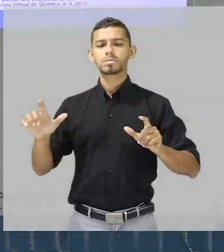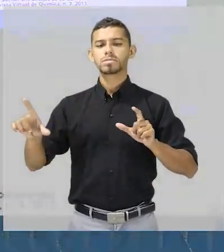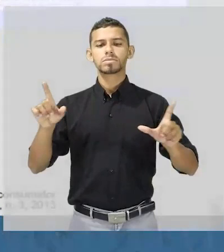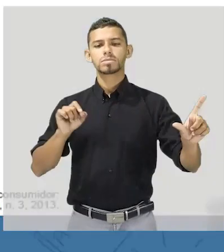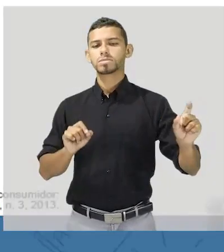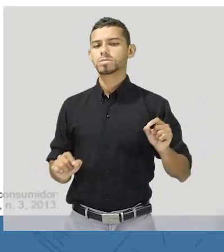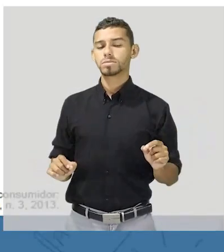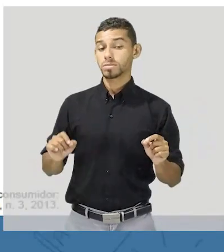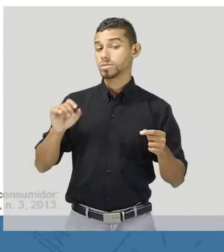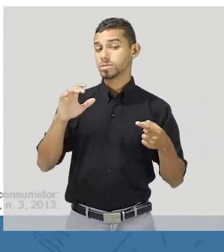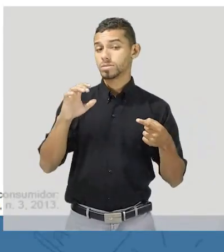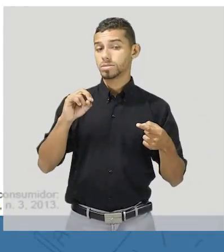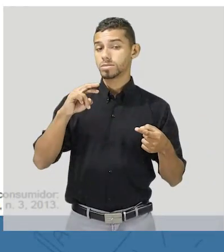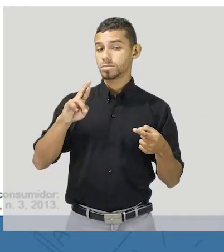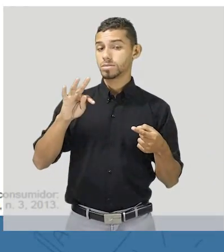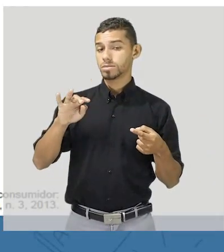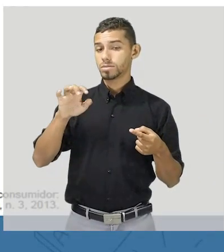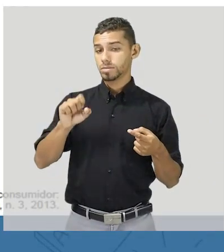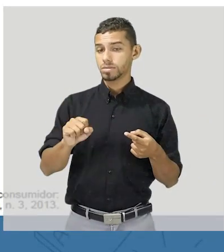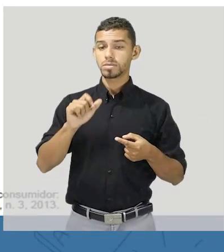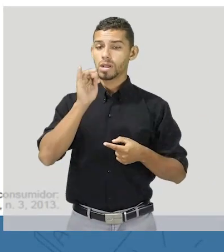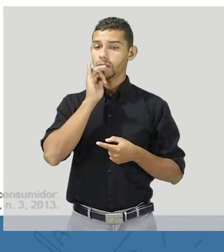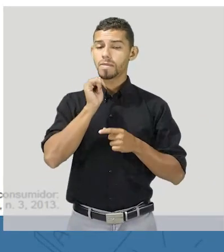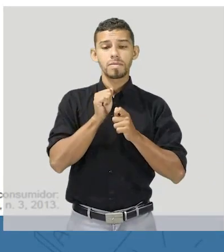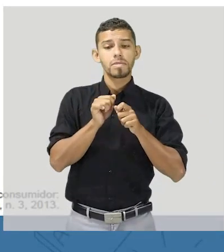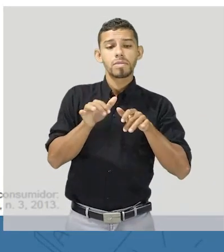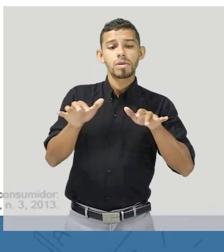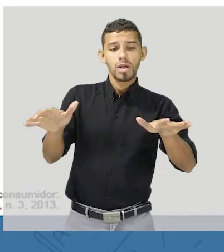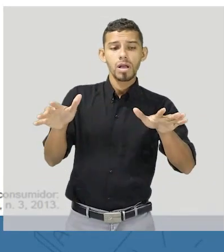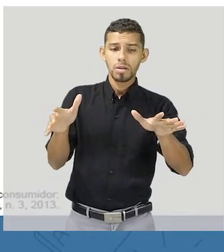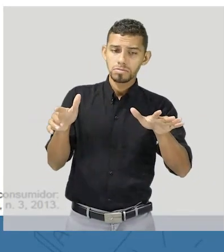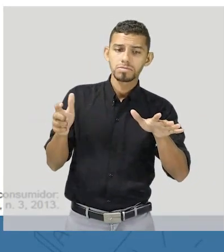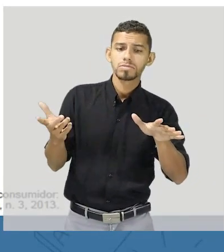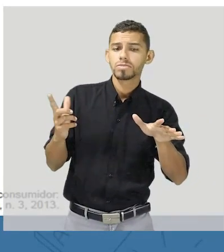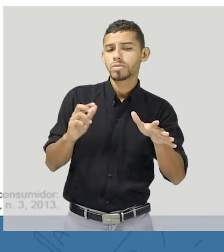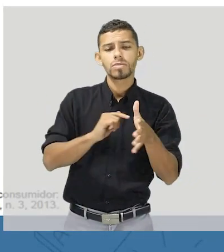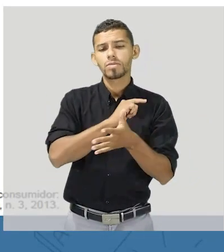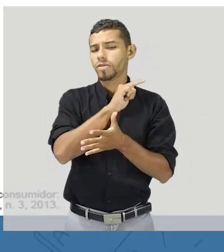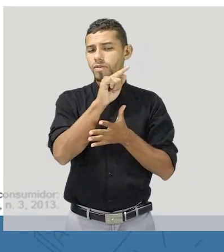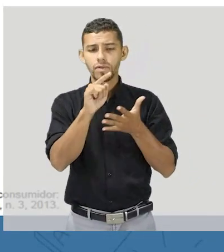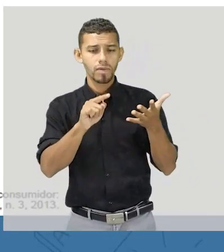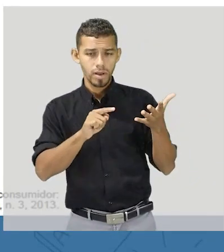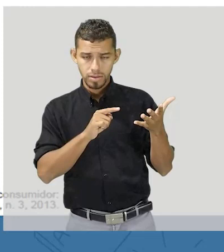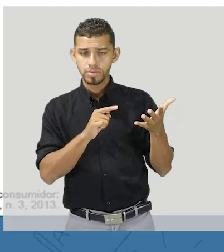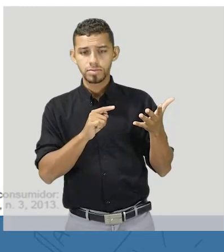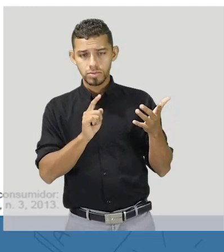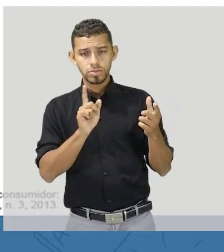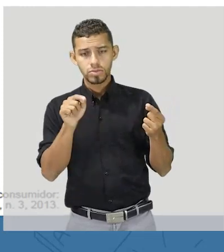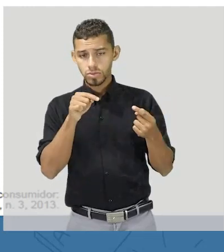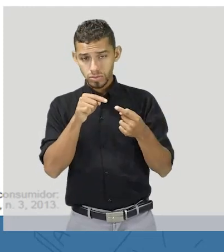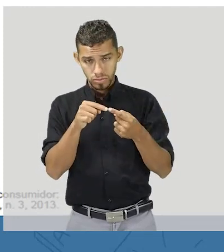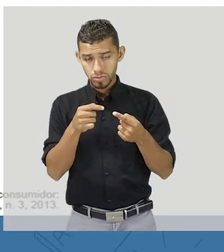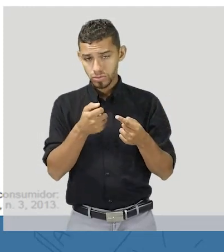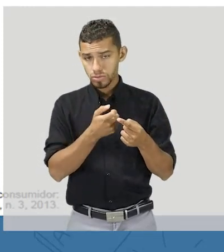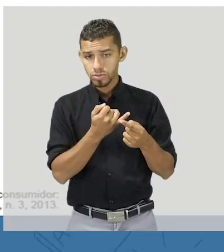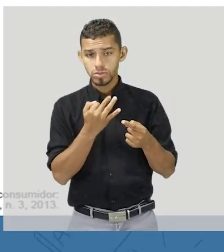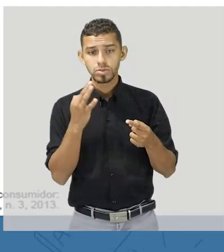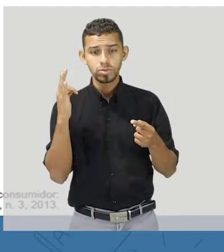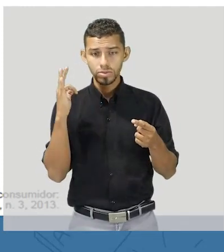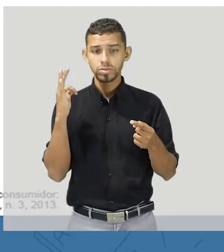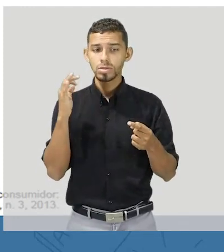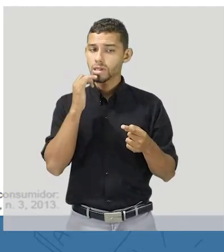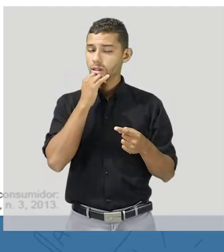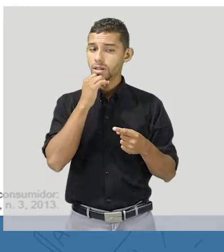por corantes naturais vem sendo mais explorada por diversas razões. A seguir, são mostradas